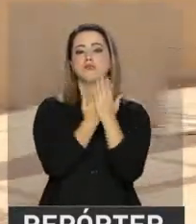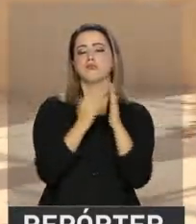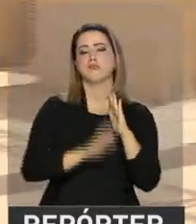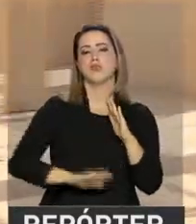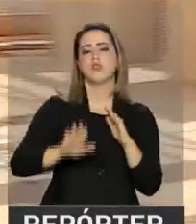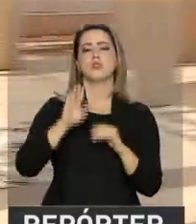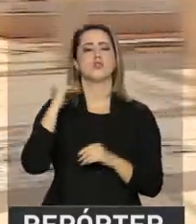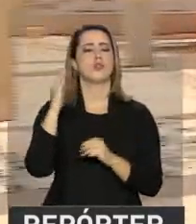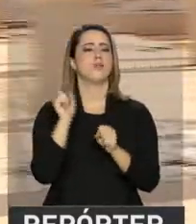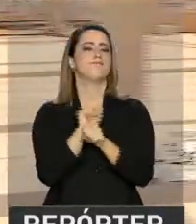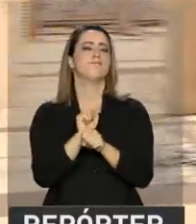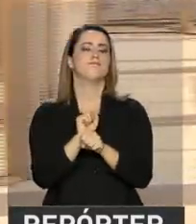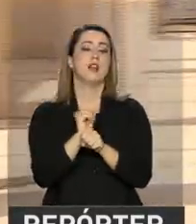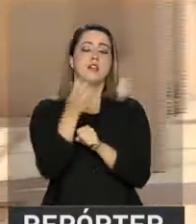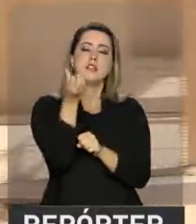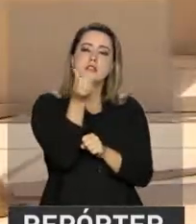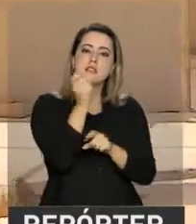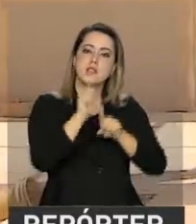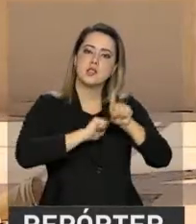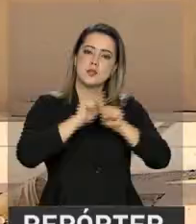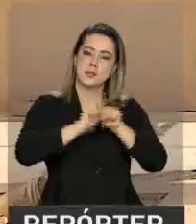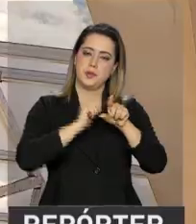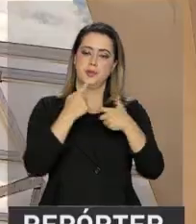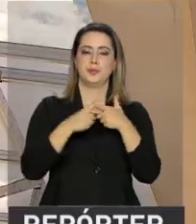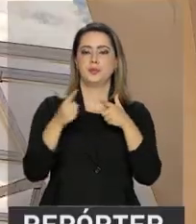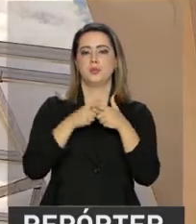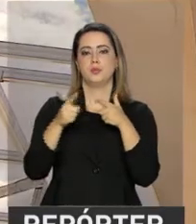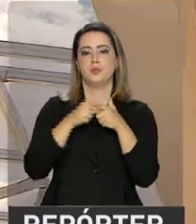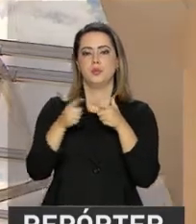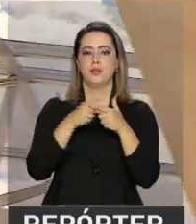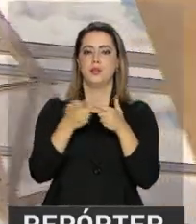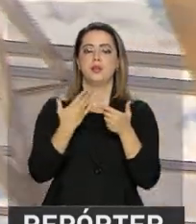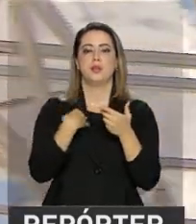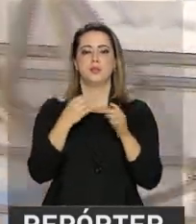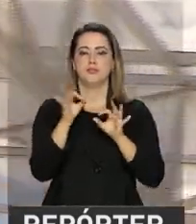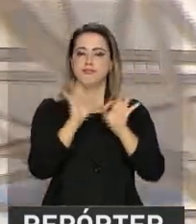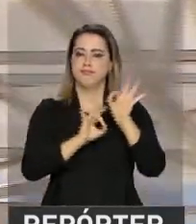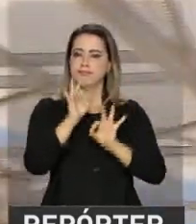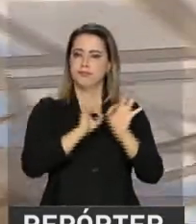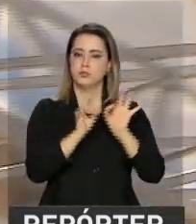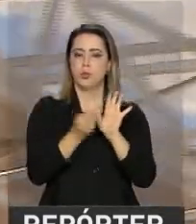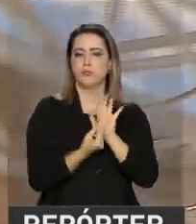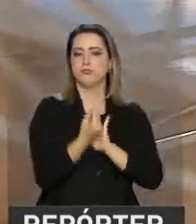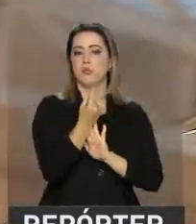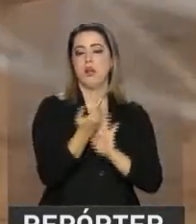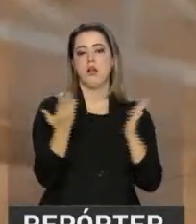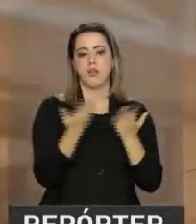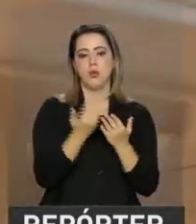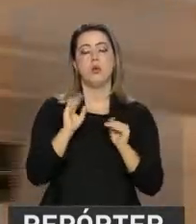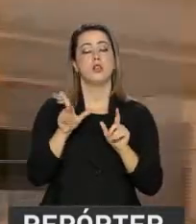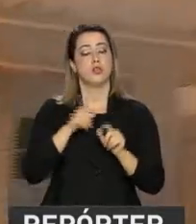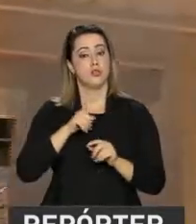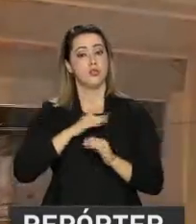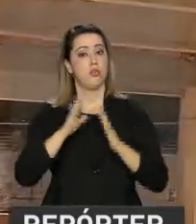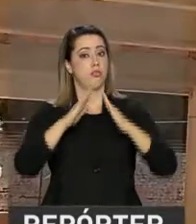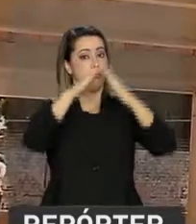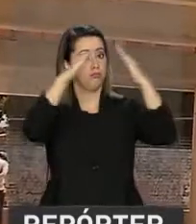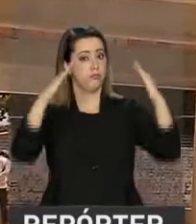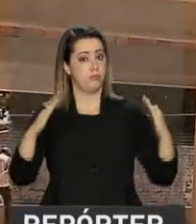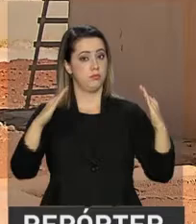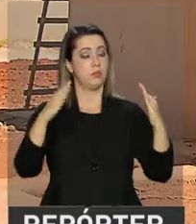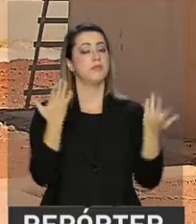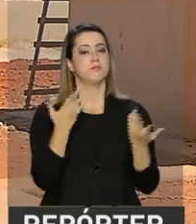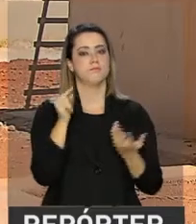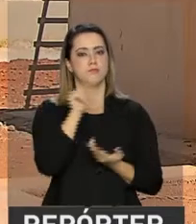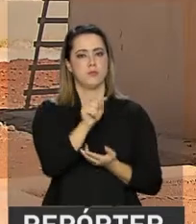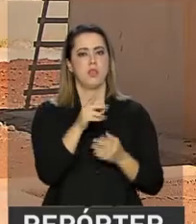estava parada há mais de 6 meses por problemas na prestação de contas. Agora está recebendo o telhado para cobertura.